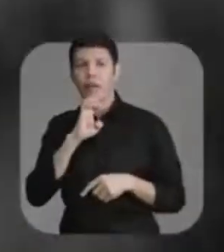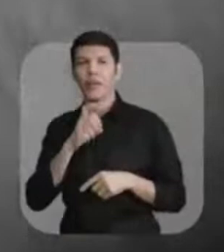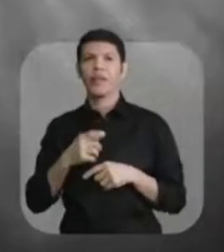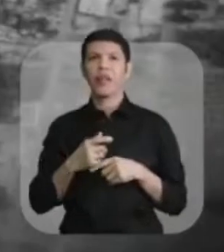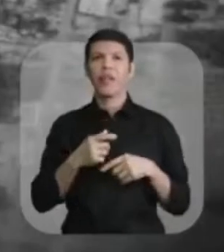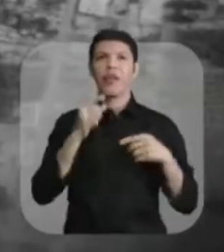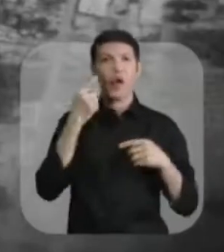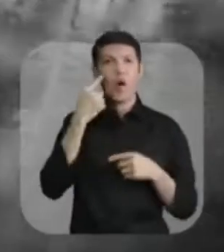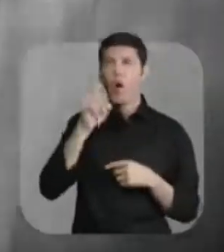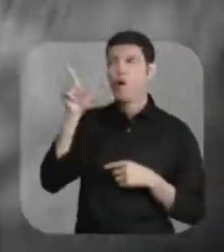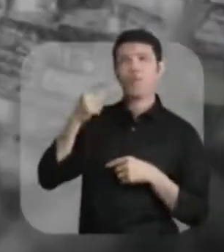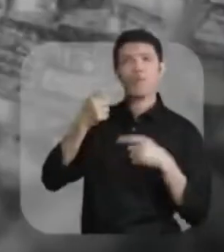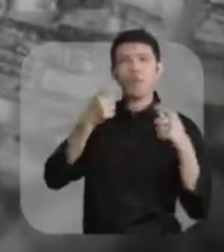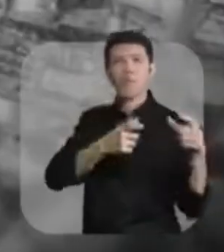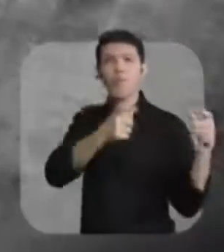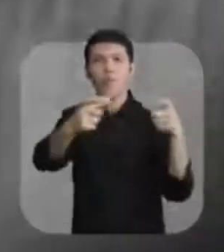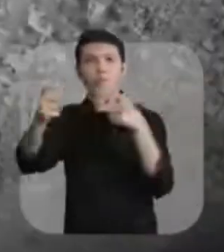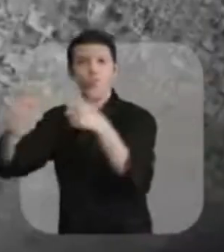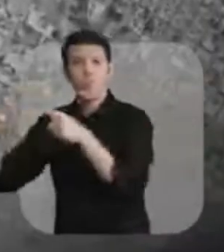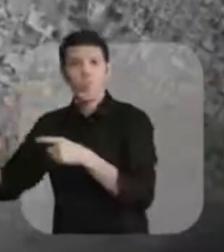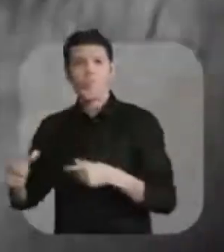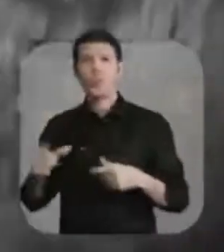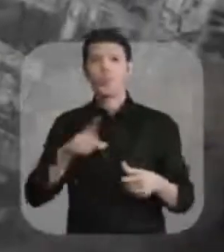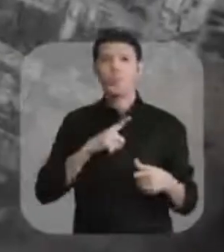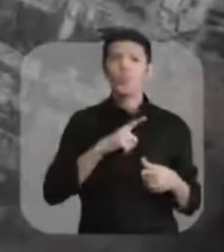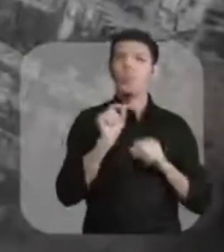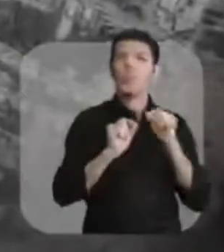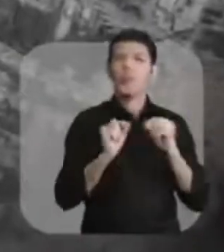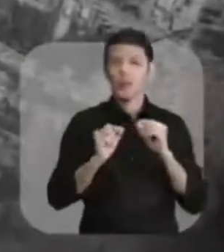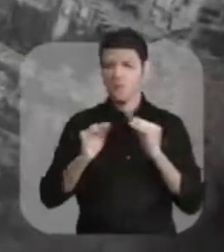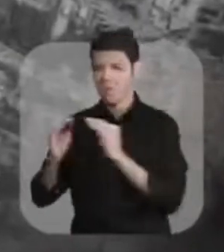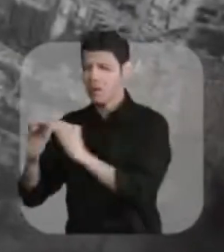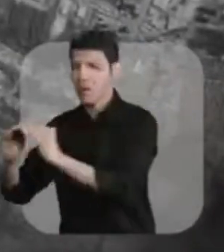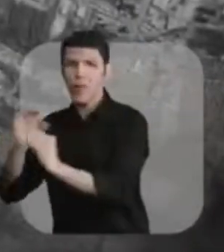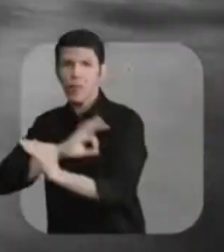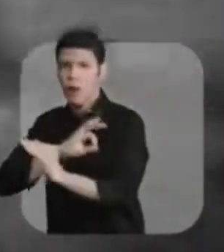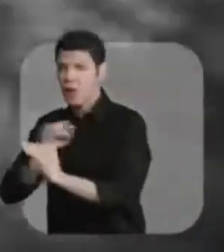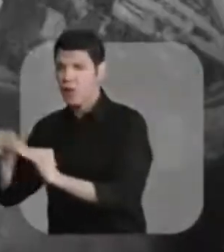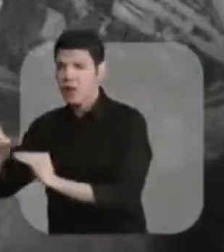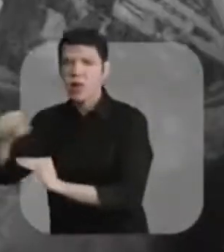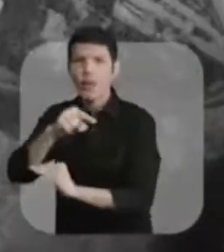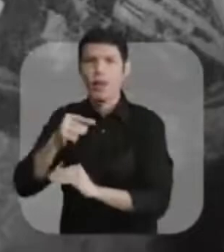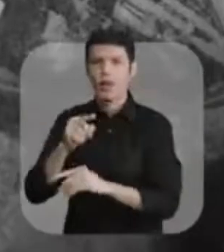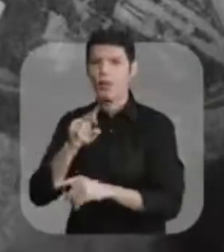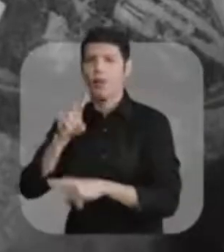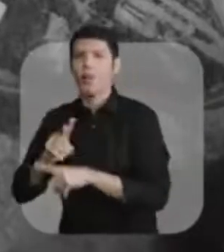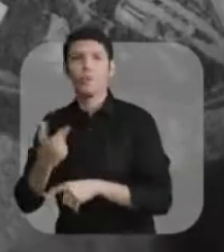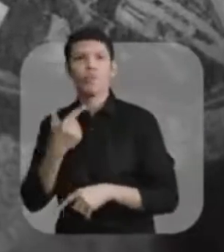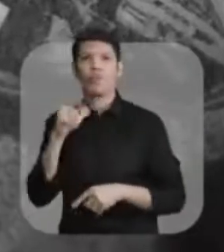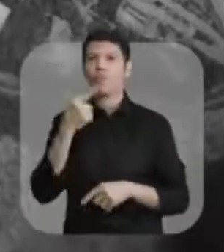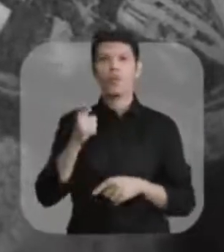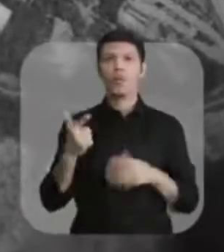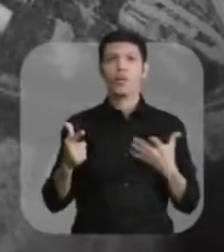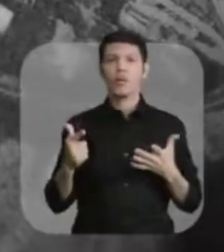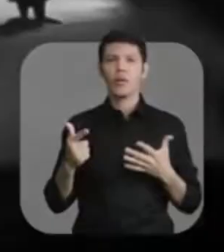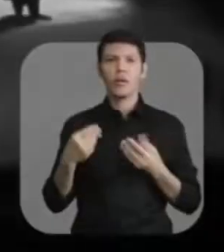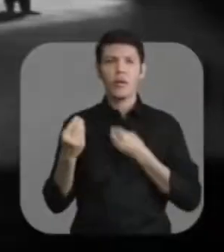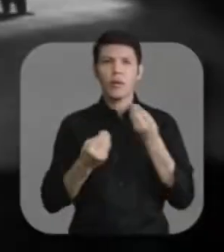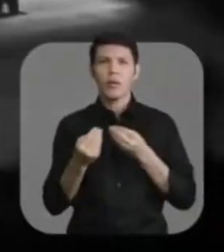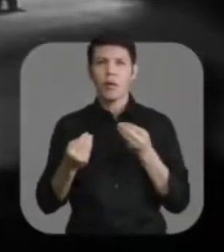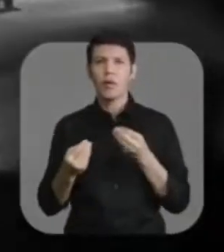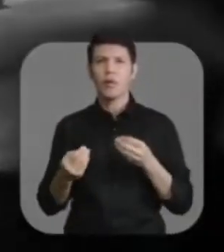Itelvina. Em bairros como Alvorada, Redenção, Compensa, Lírio do Vale e Nova Esperança, não existem centrais de